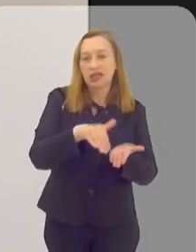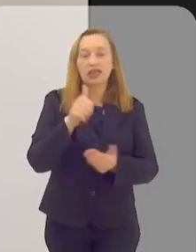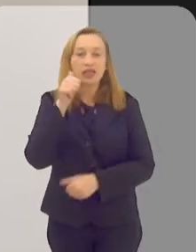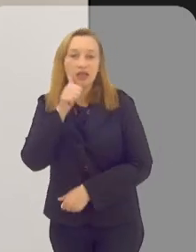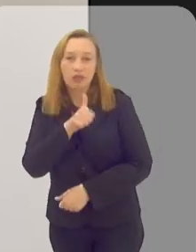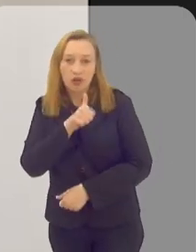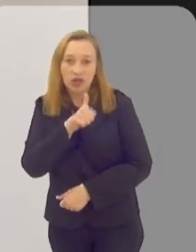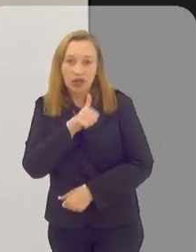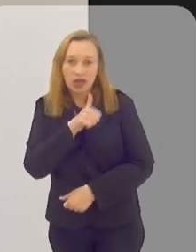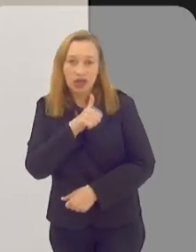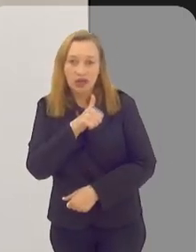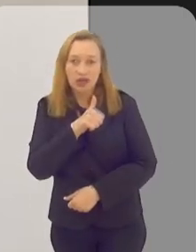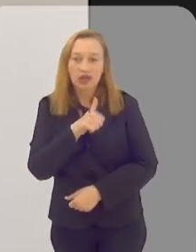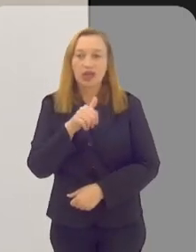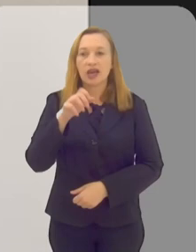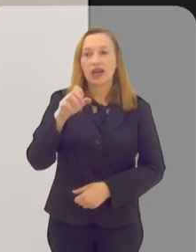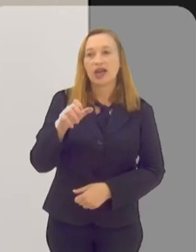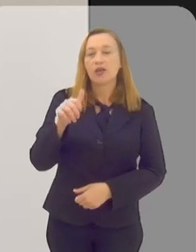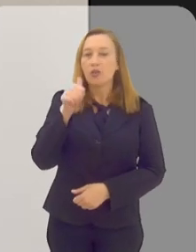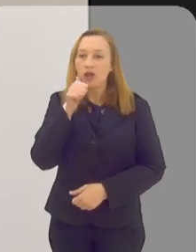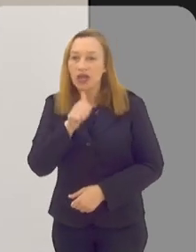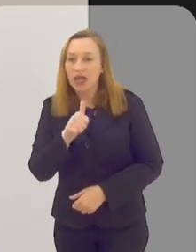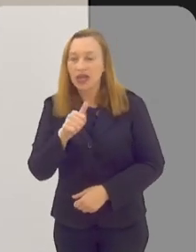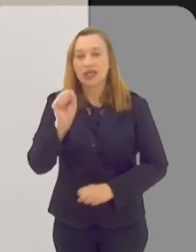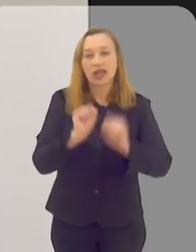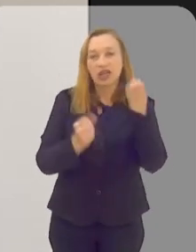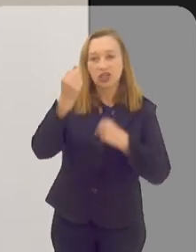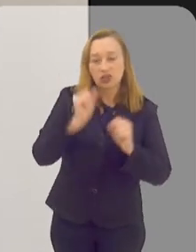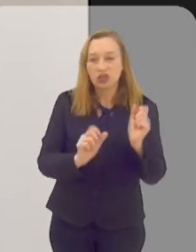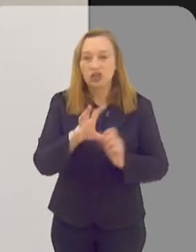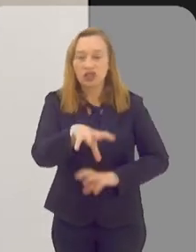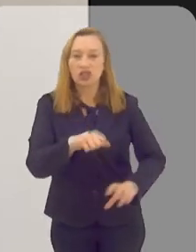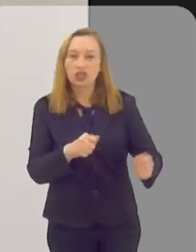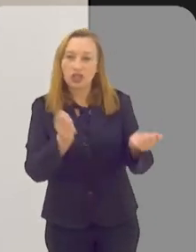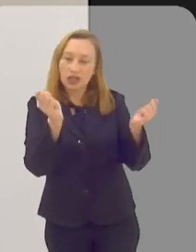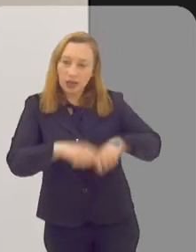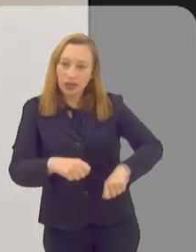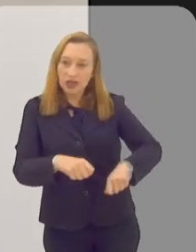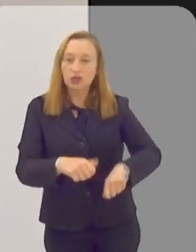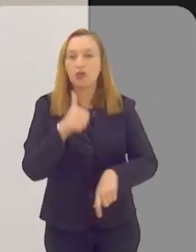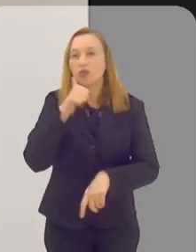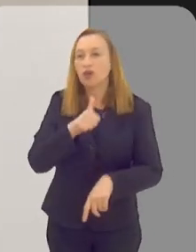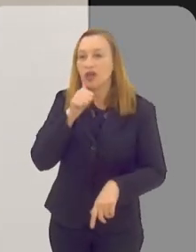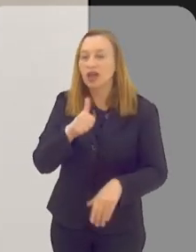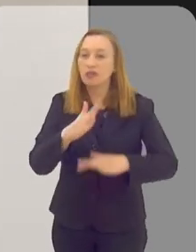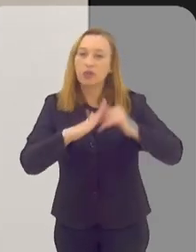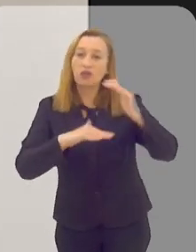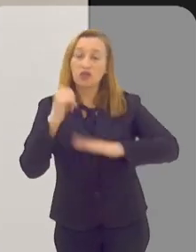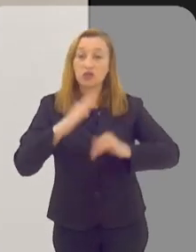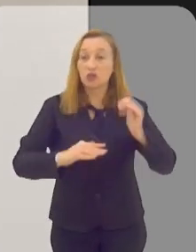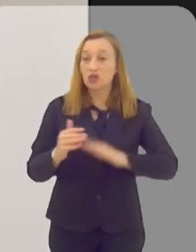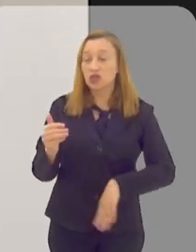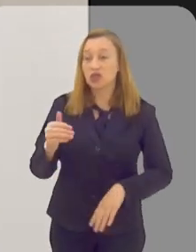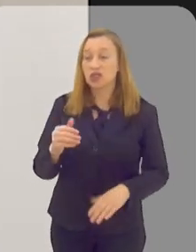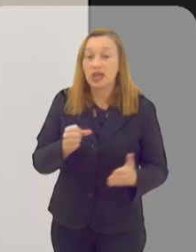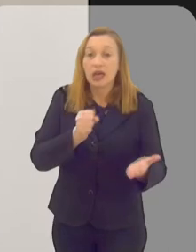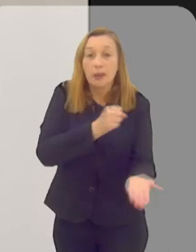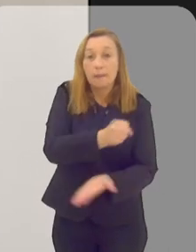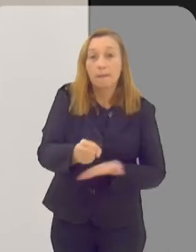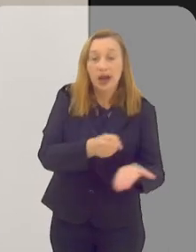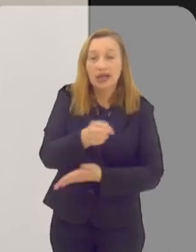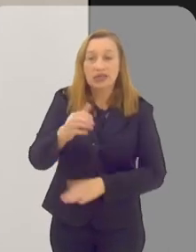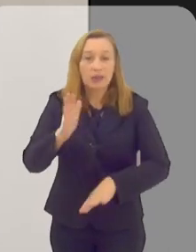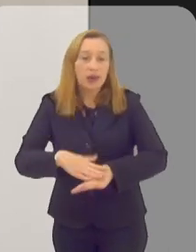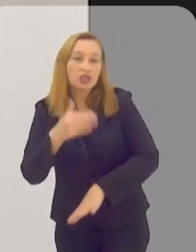a Secretaria da Mulher, que a gente fez o Elas na Indústria. Então, a gente capacitou mulheres em profissões que são redutos, que